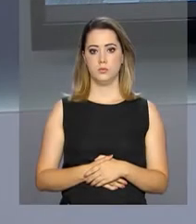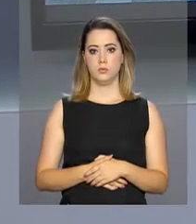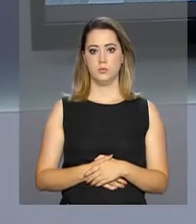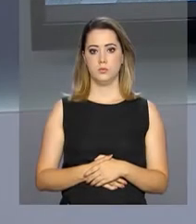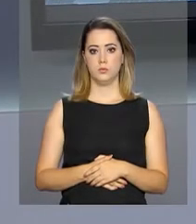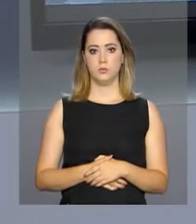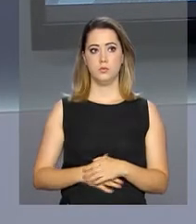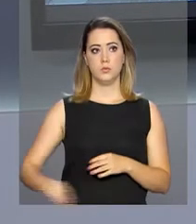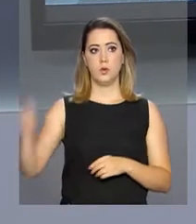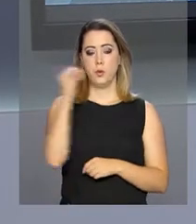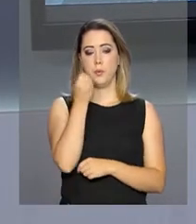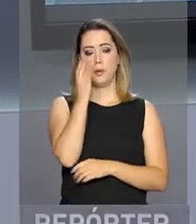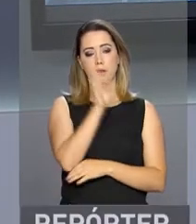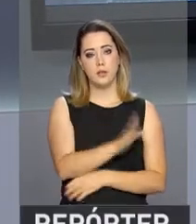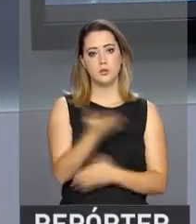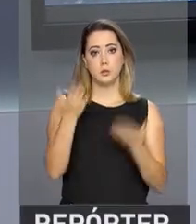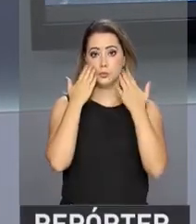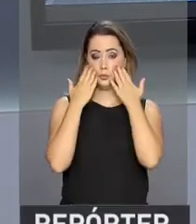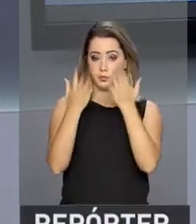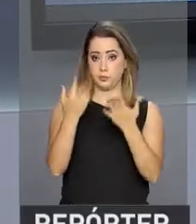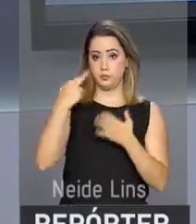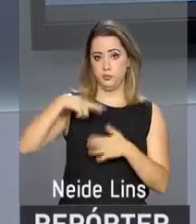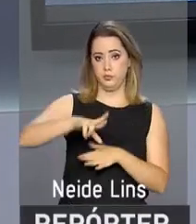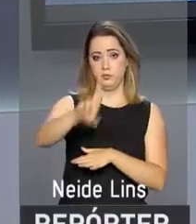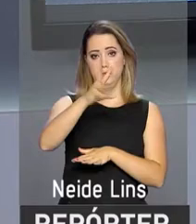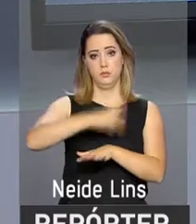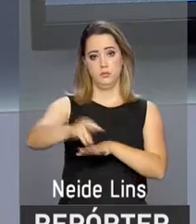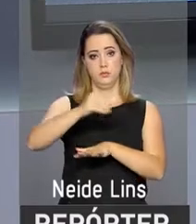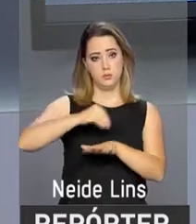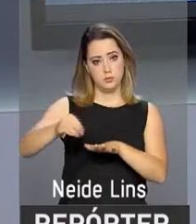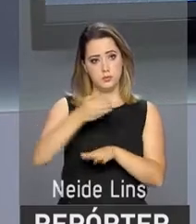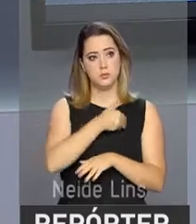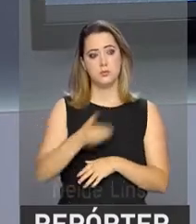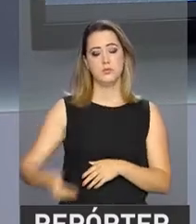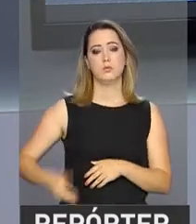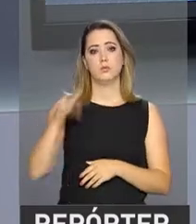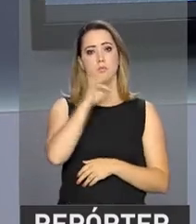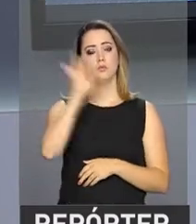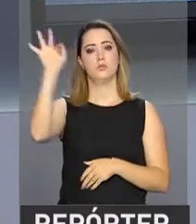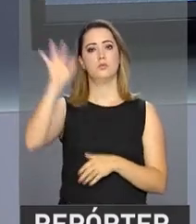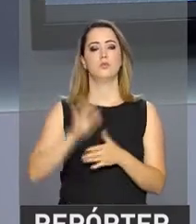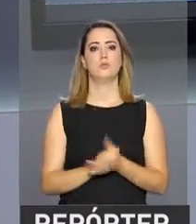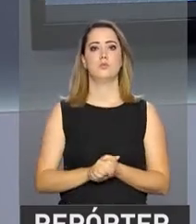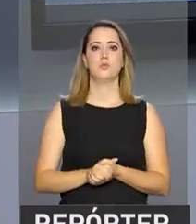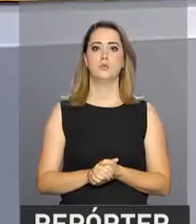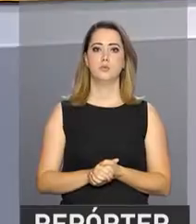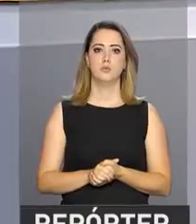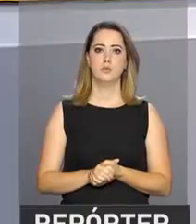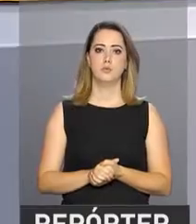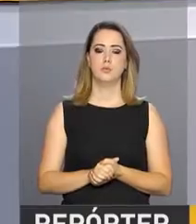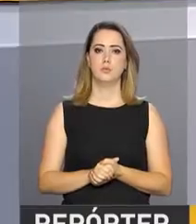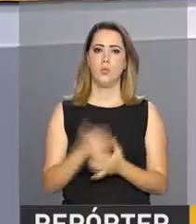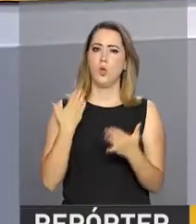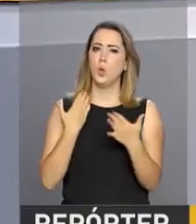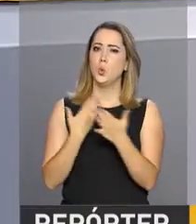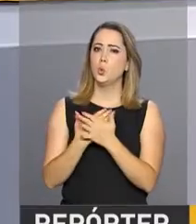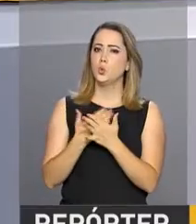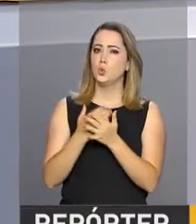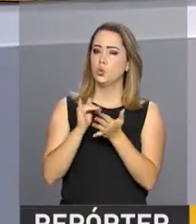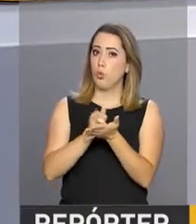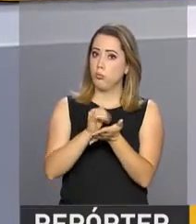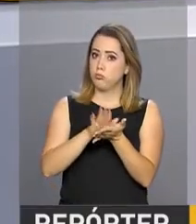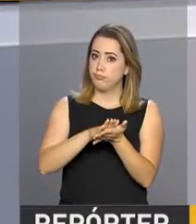olá boa tarde estamos de volta com o repórter nbr e as notícias do governo federal estudo publicado